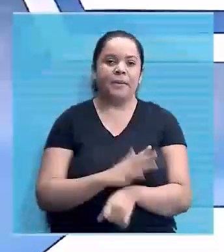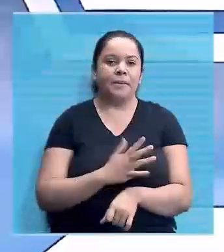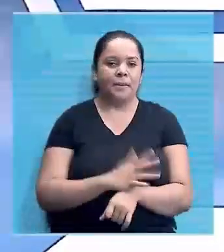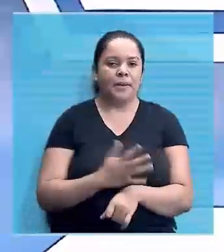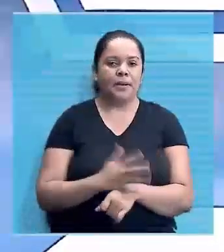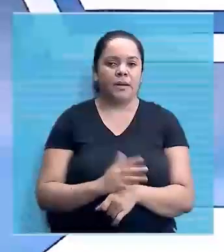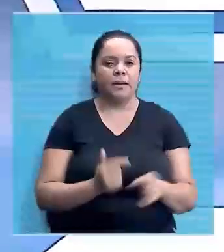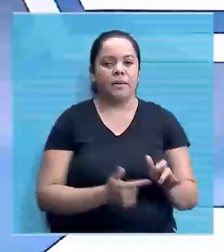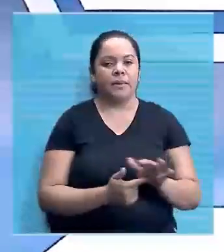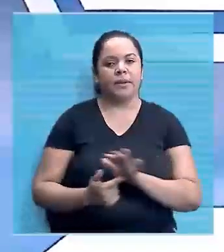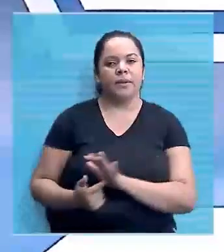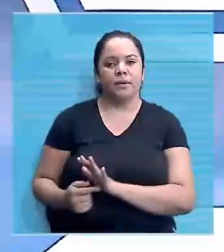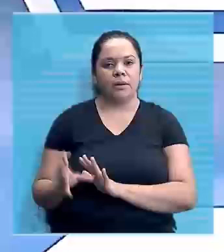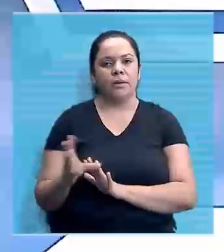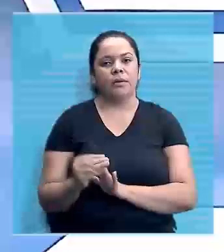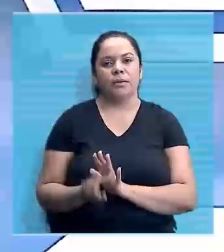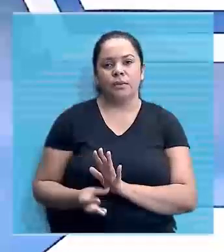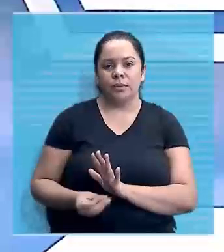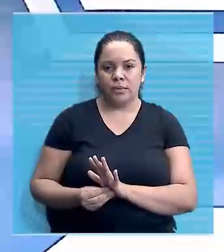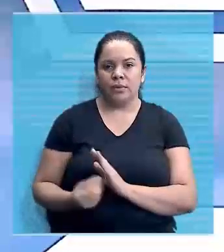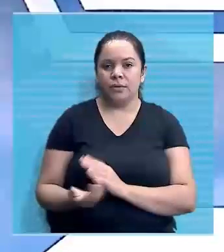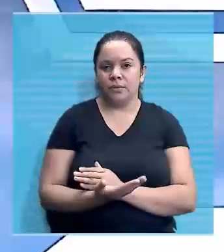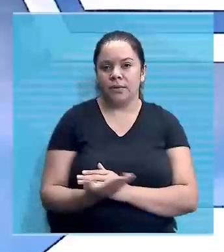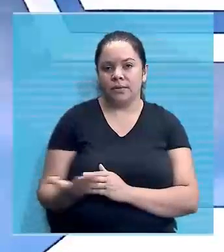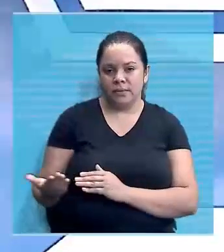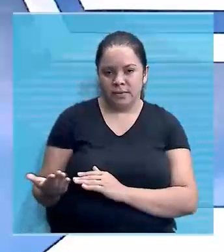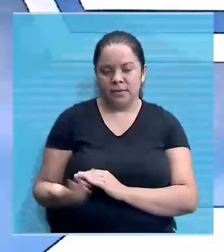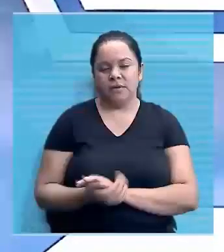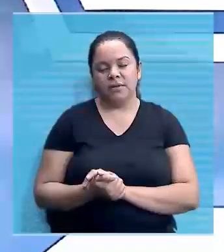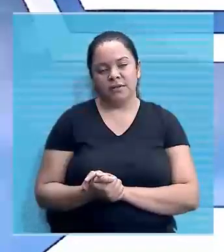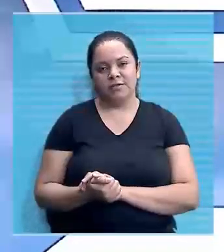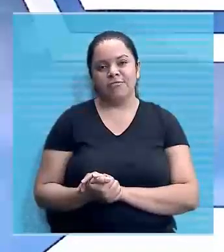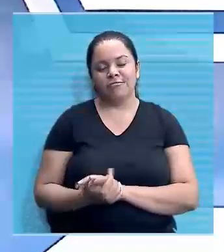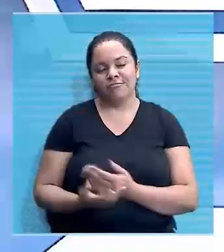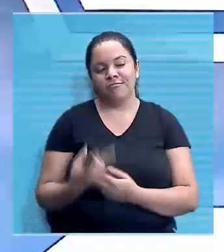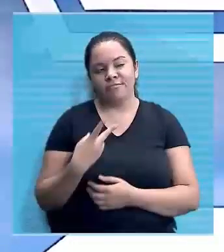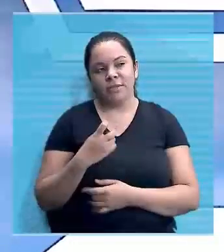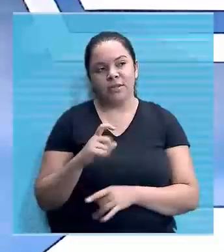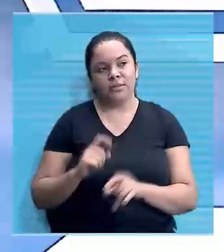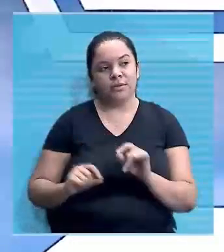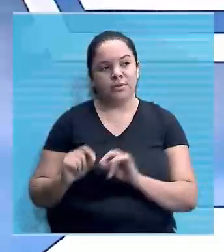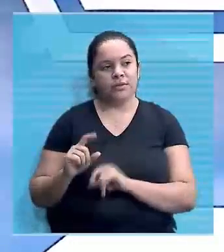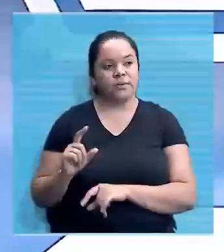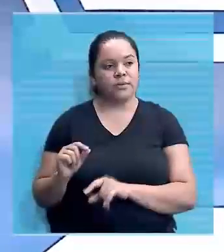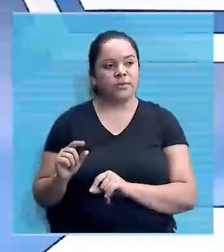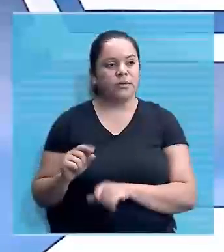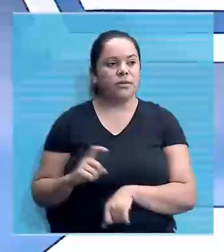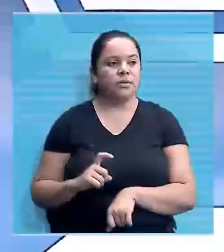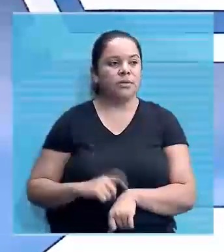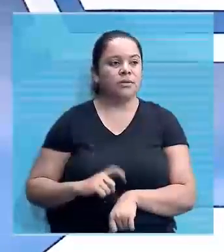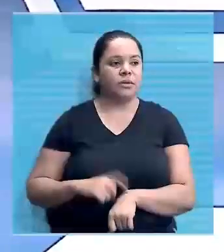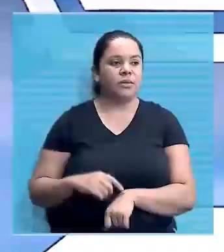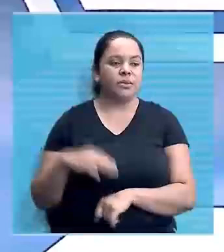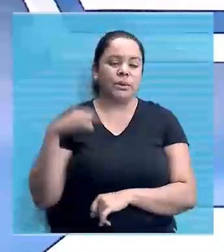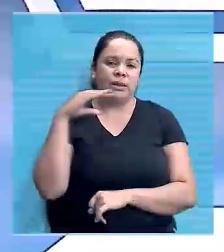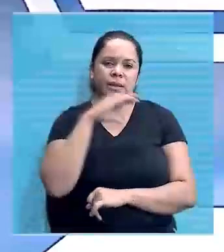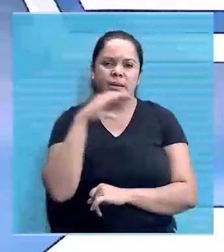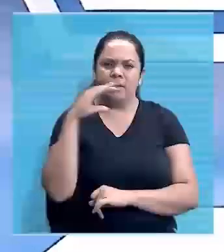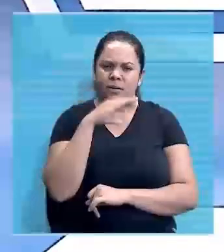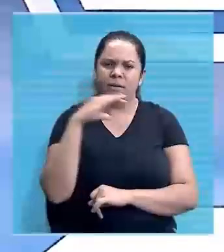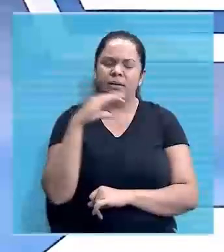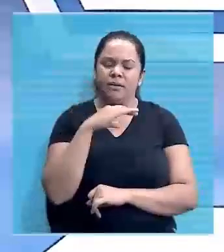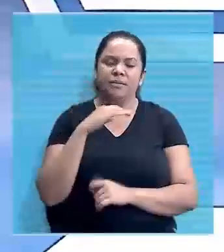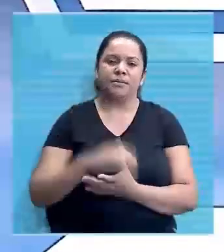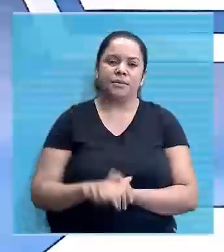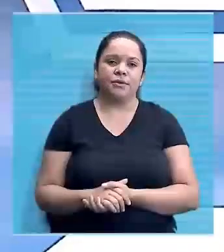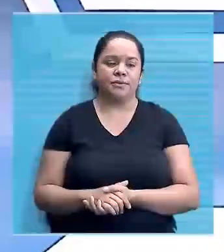o quadro e a exposição nós observamos que esse tempo bem rápido instalar dedos né as duas